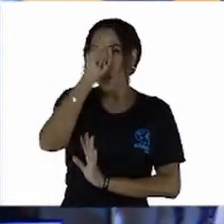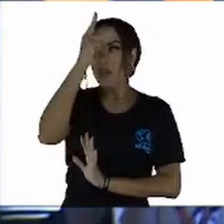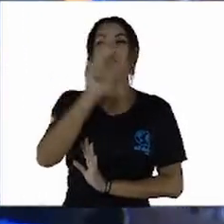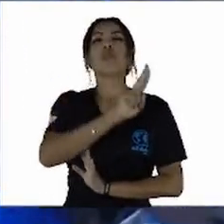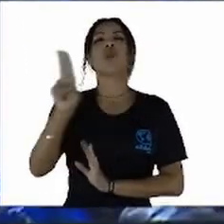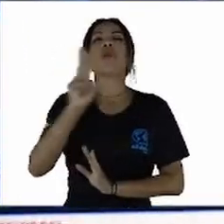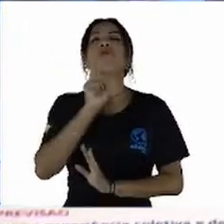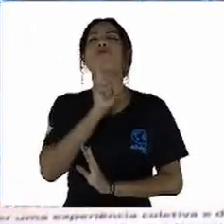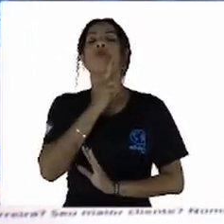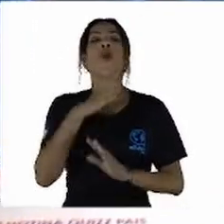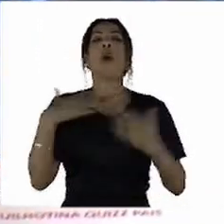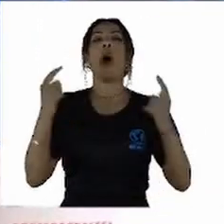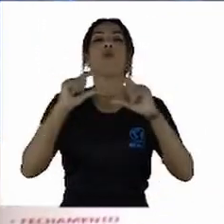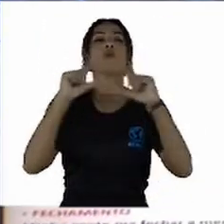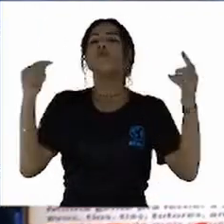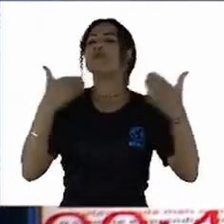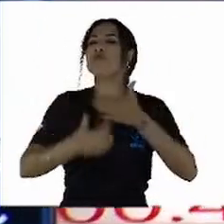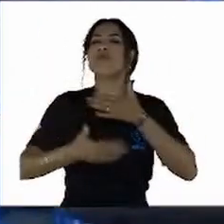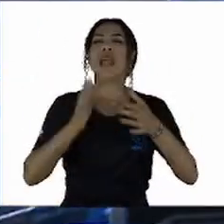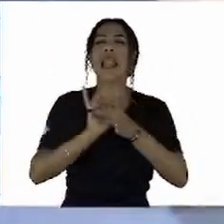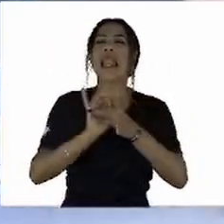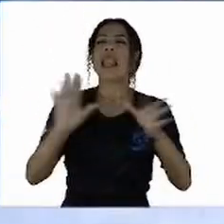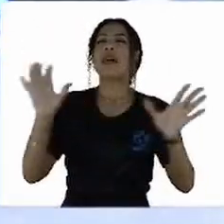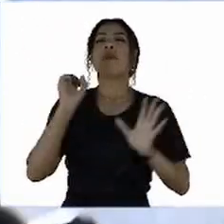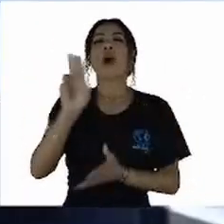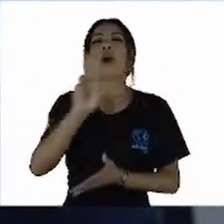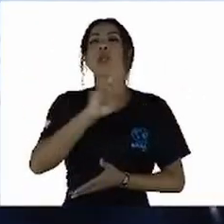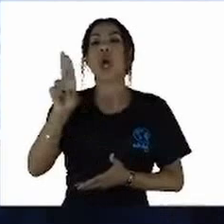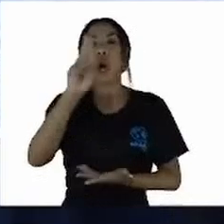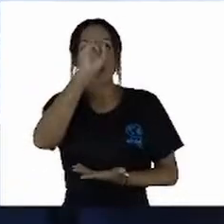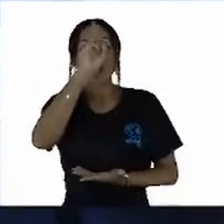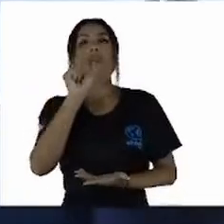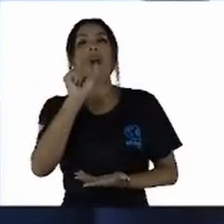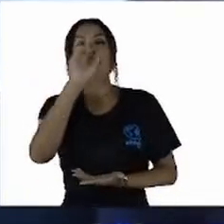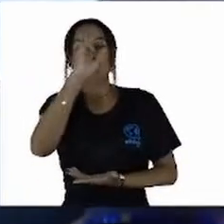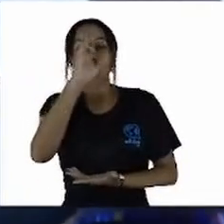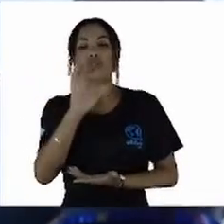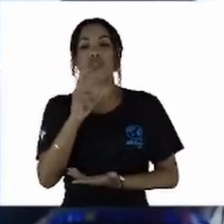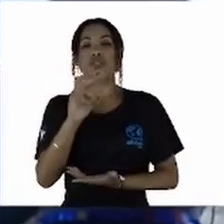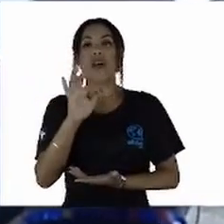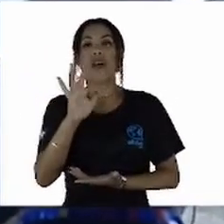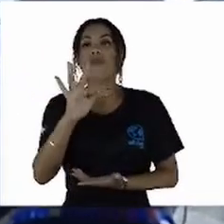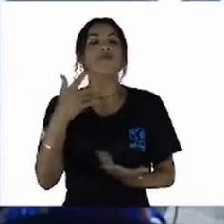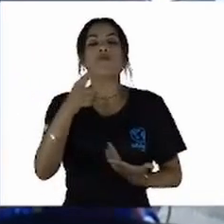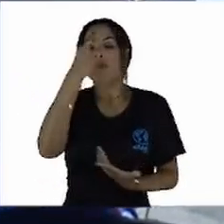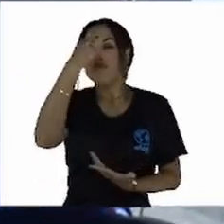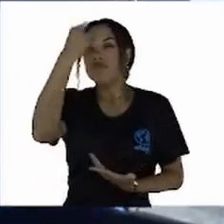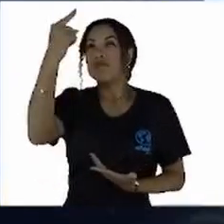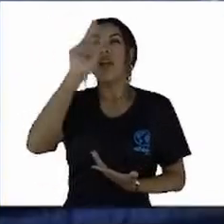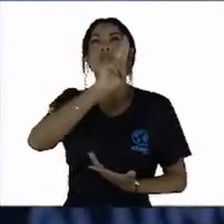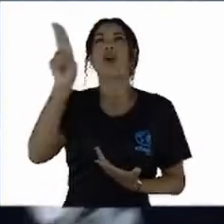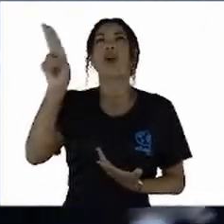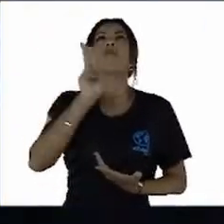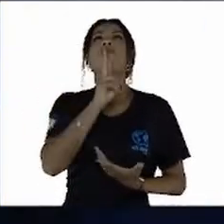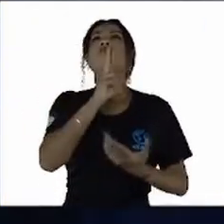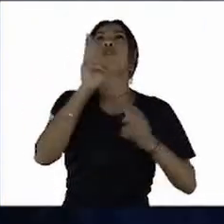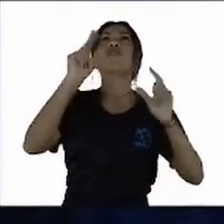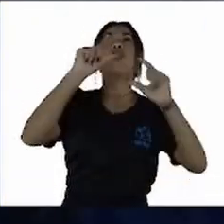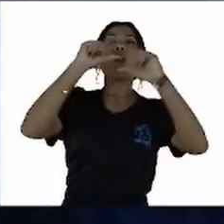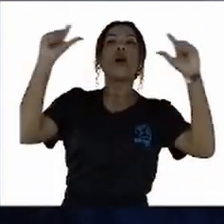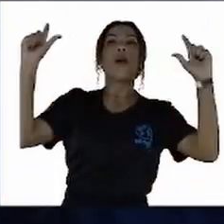nosso restaurante. Sim, qualquer nome. Pode ser o nome do chefe. Quem vai ser o chefe? Eu não sei. Vem na sua cabeça. O restaurante chama-se o